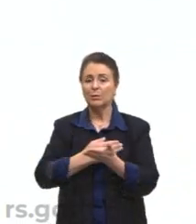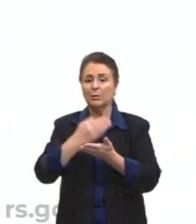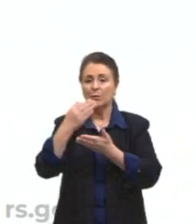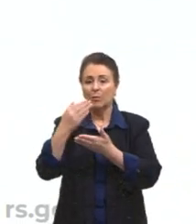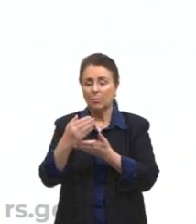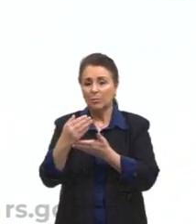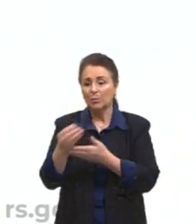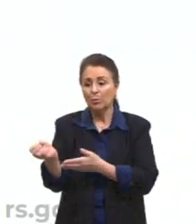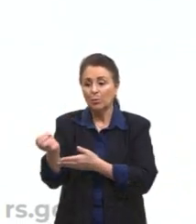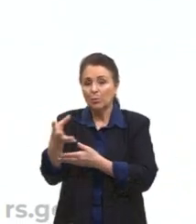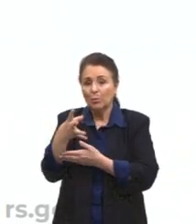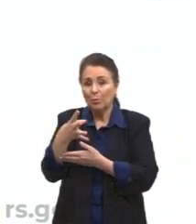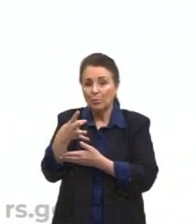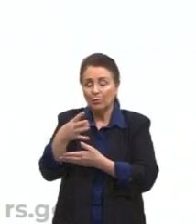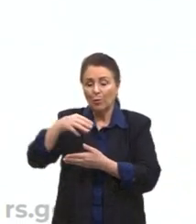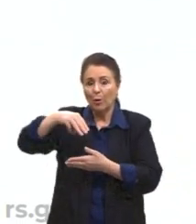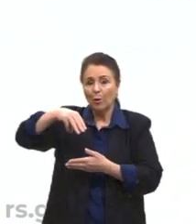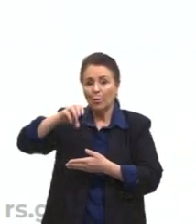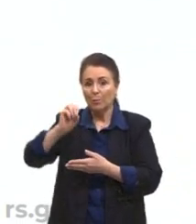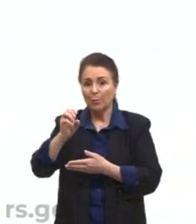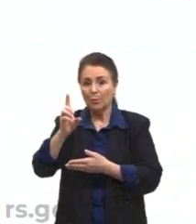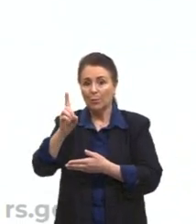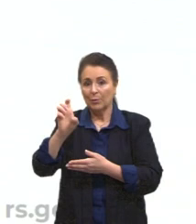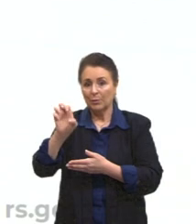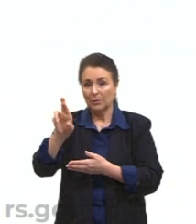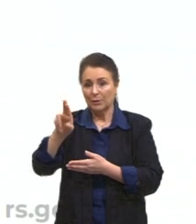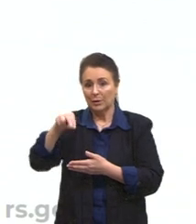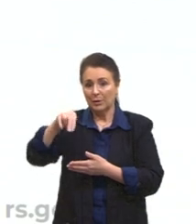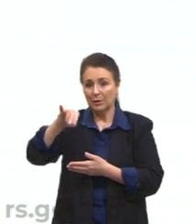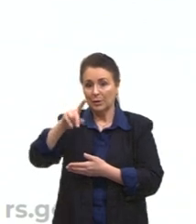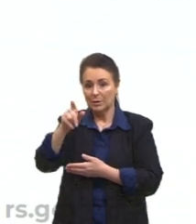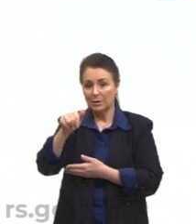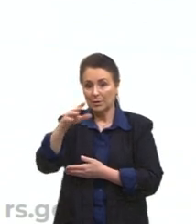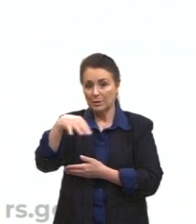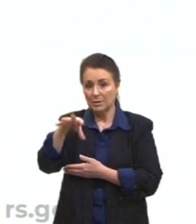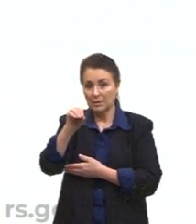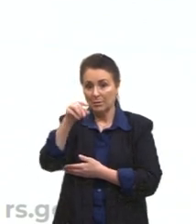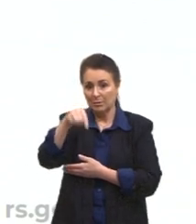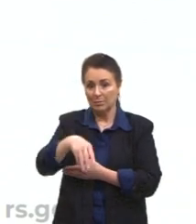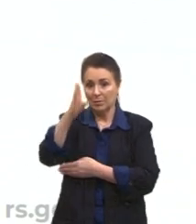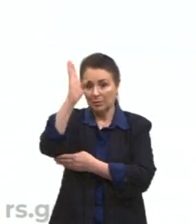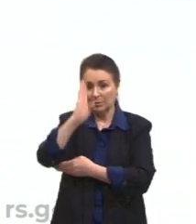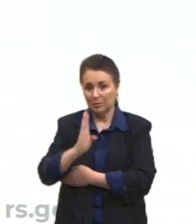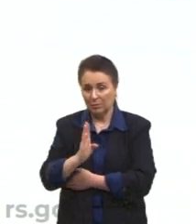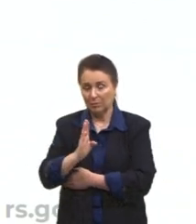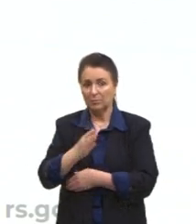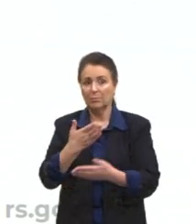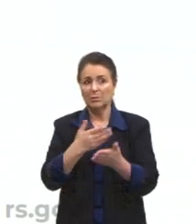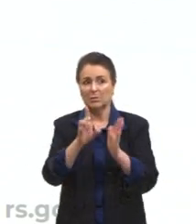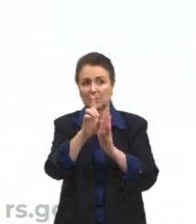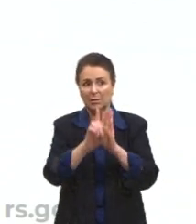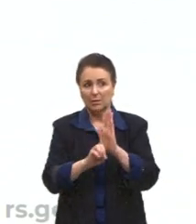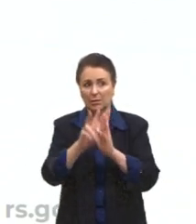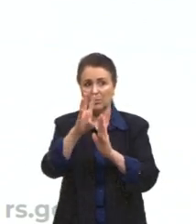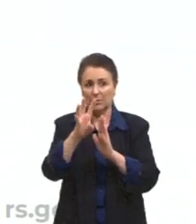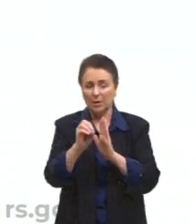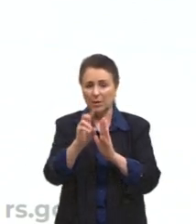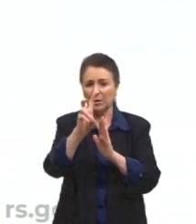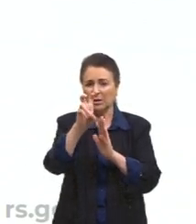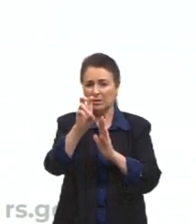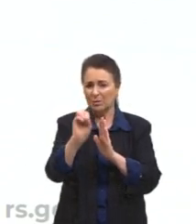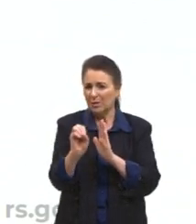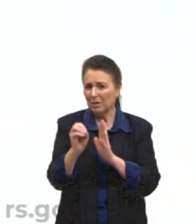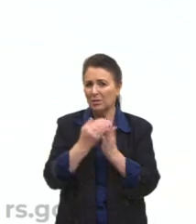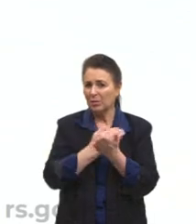né década a partir da década de 30 40 quando o Brasil começa a ser modernizada década de 50 aí